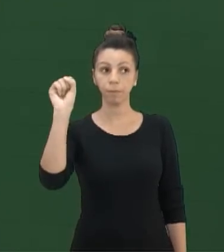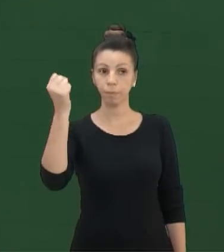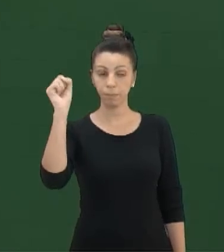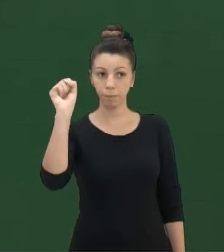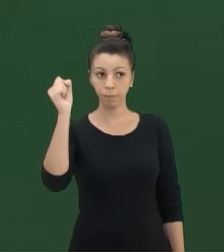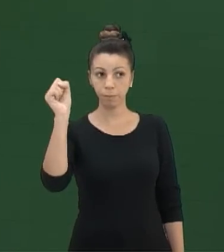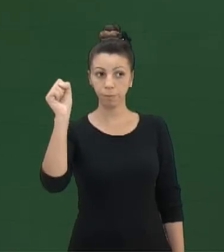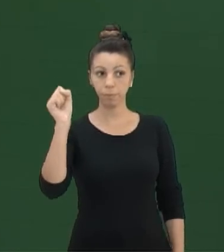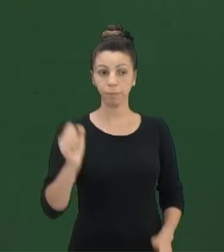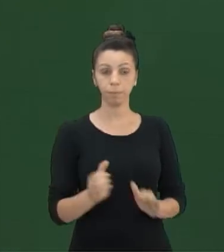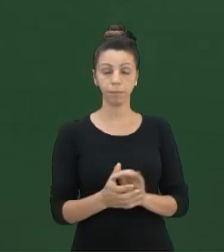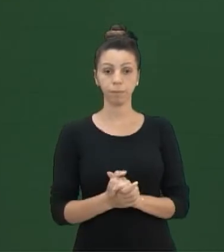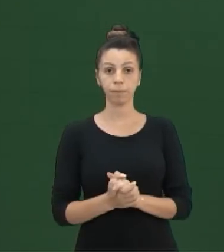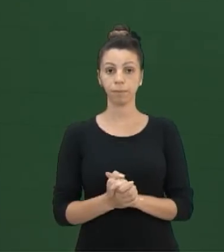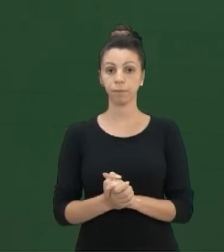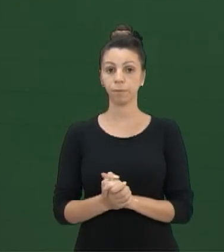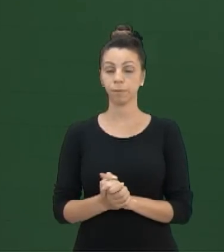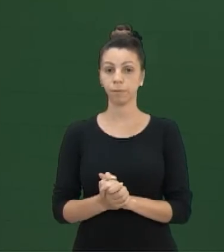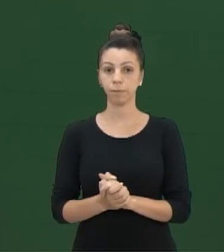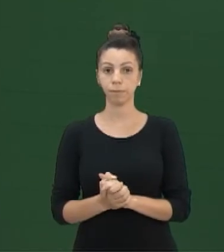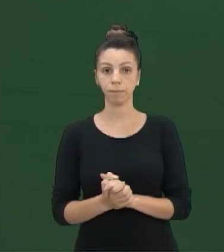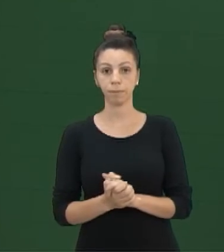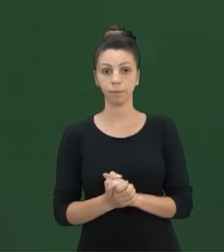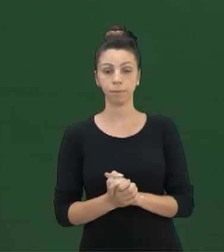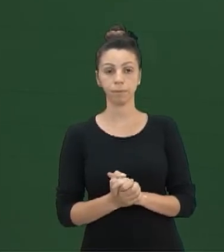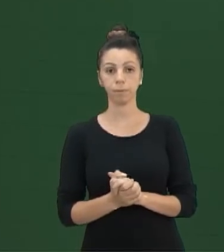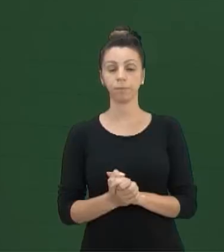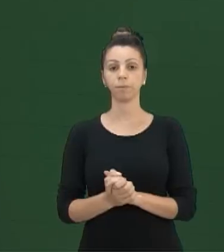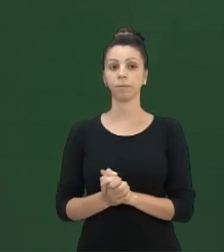52,8 quartas.